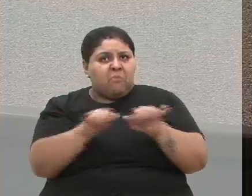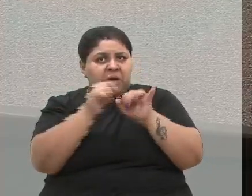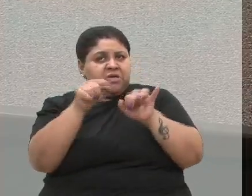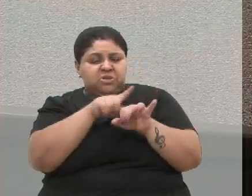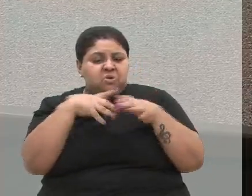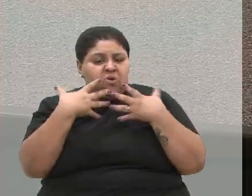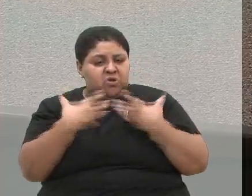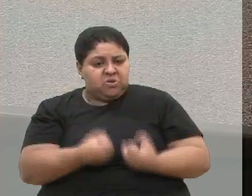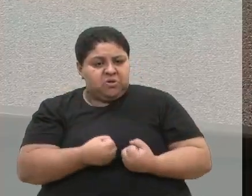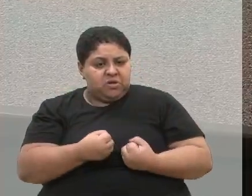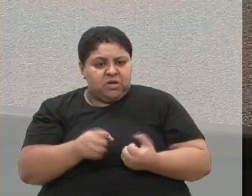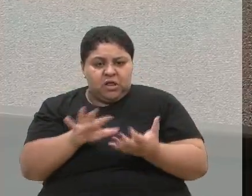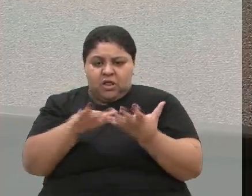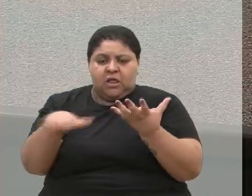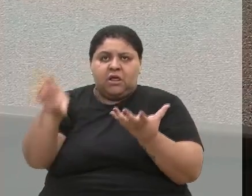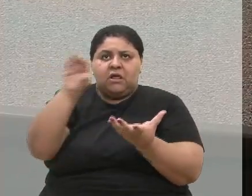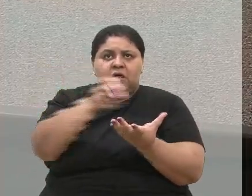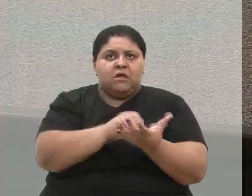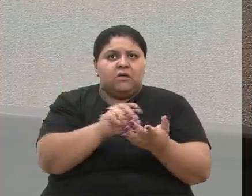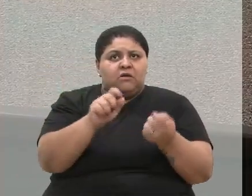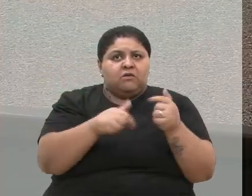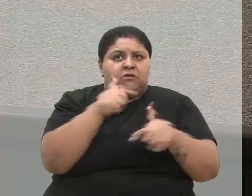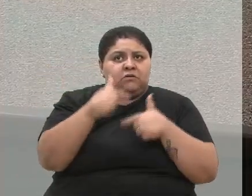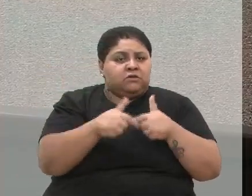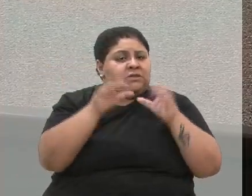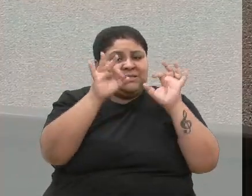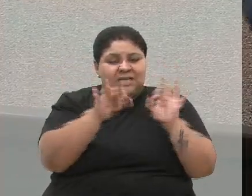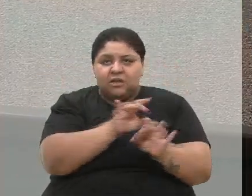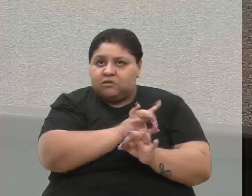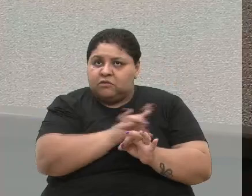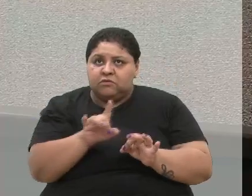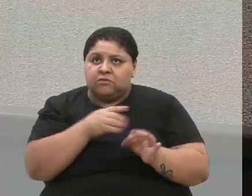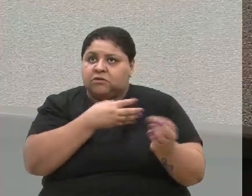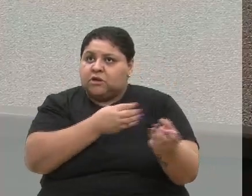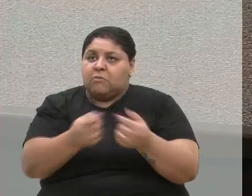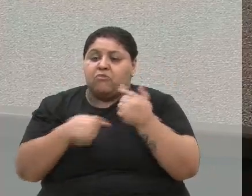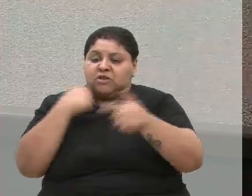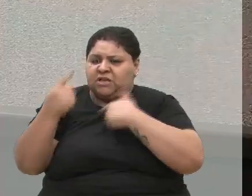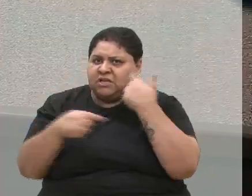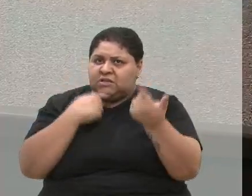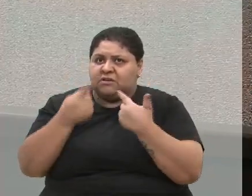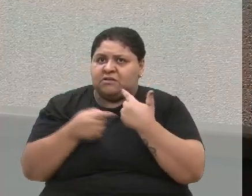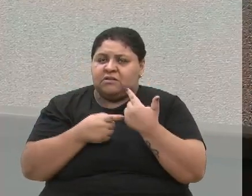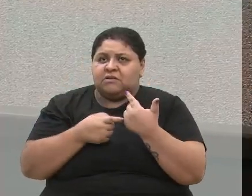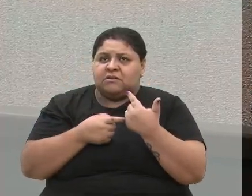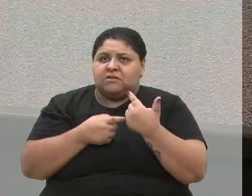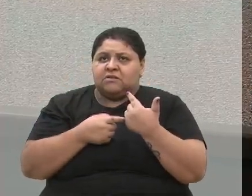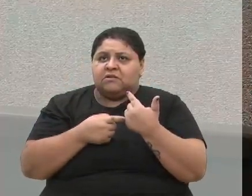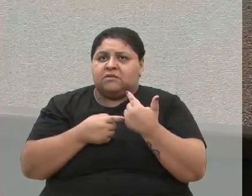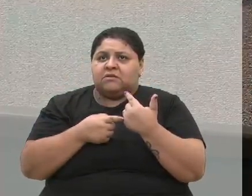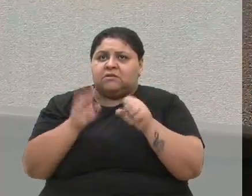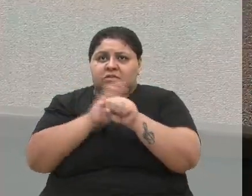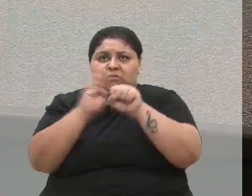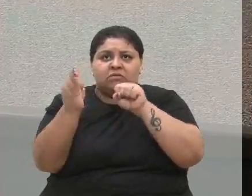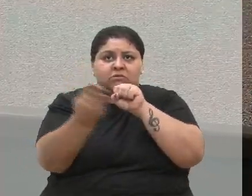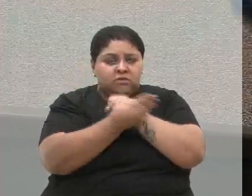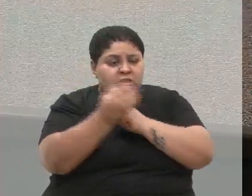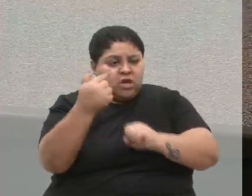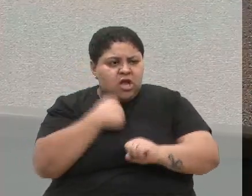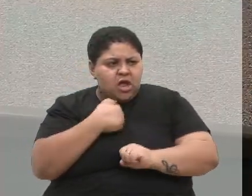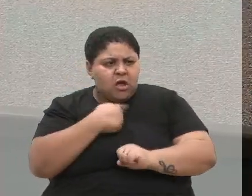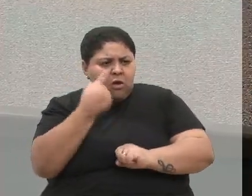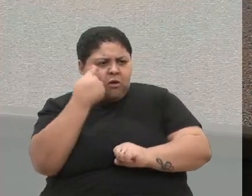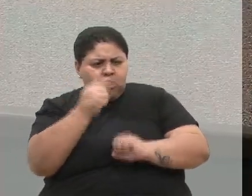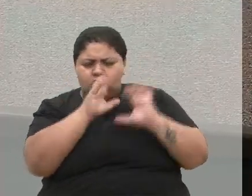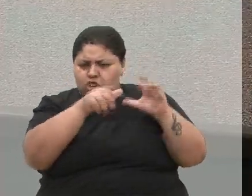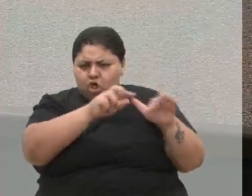tá? E quanto à Codeca, ela não está prestando o serviço adequado, não. É muitas reclamações. Se a senhora não está indo para os bairros, eu estou, e é todo